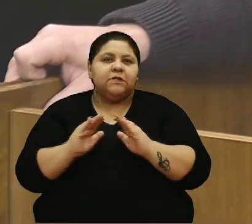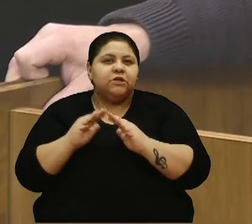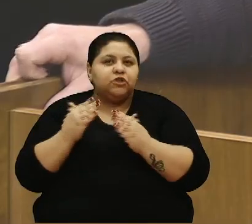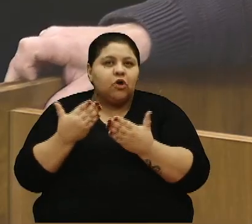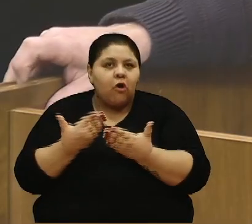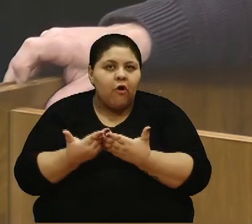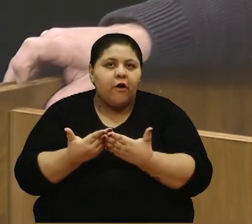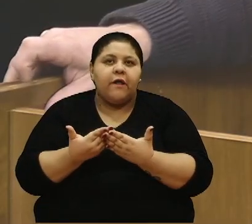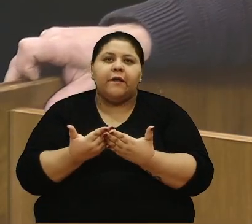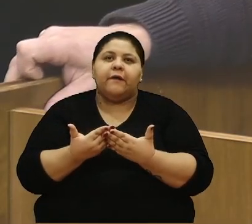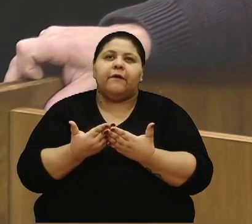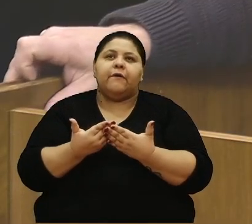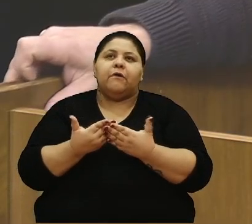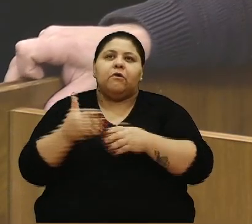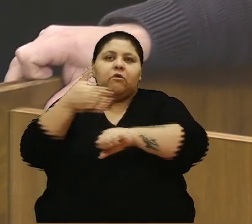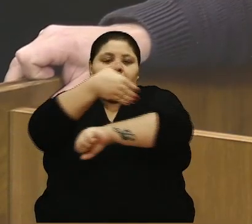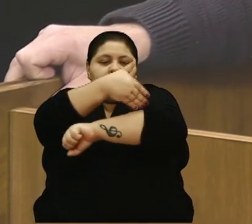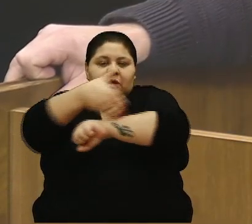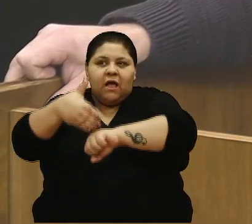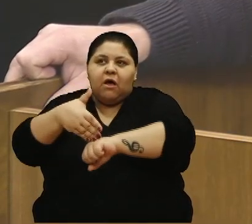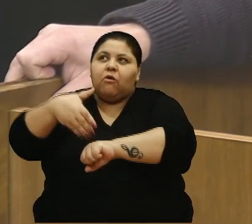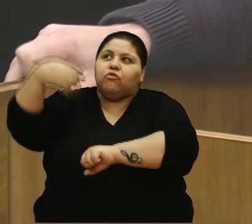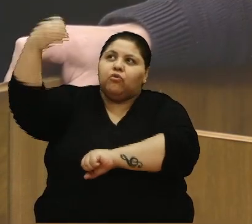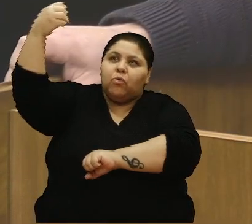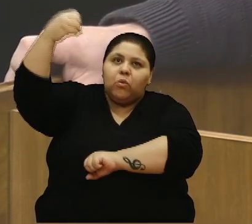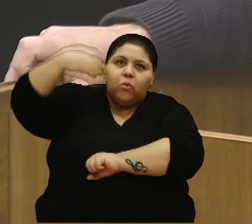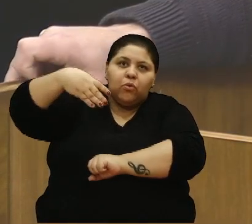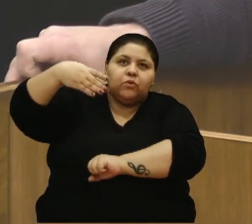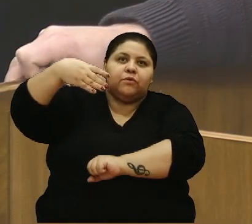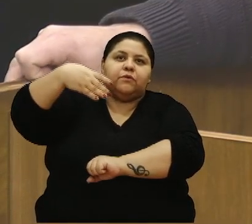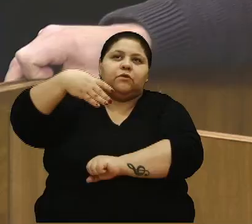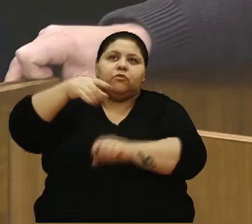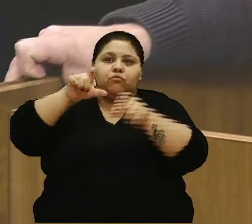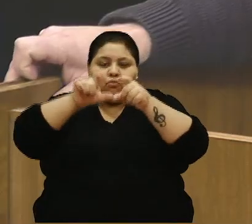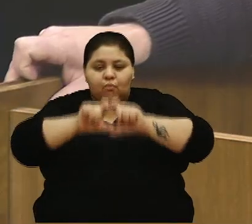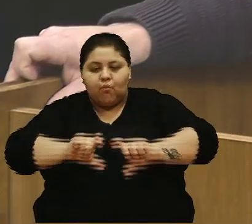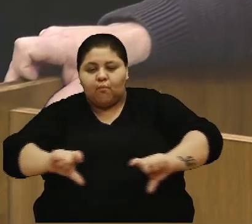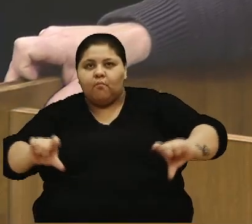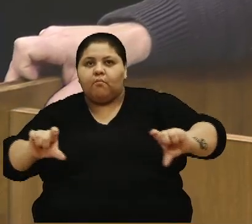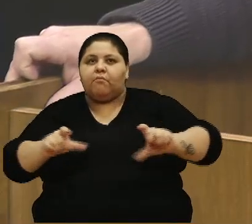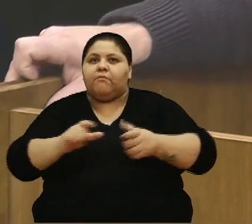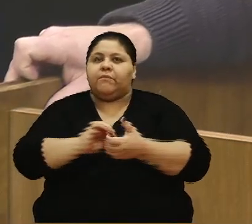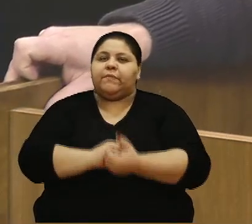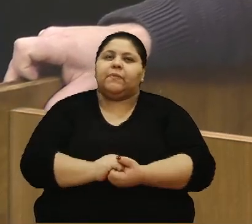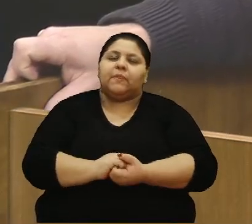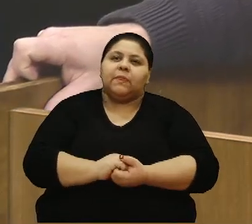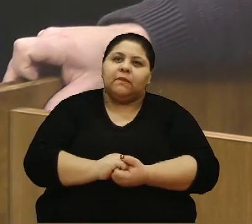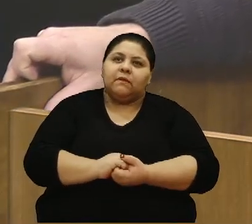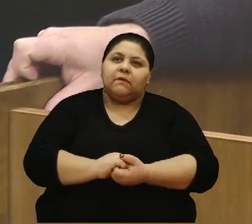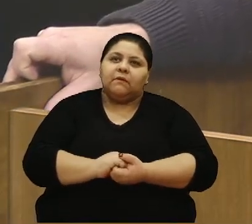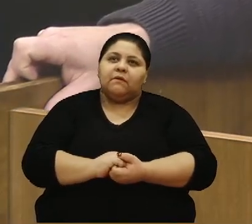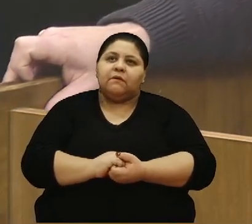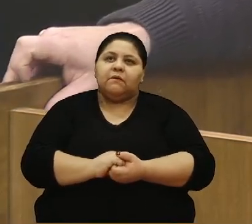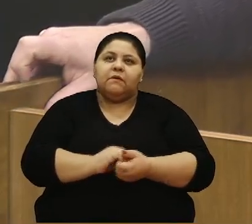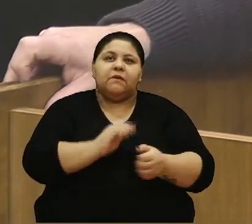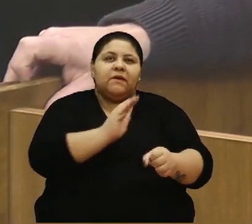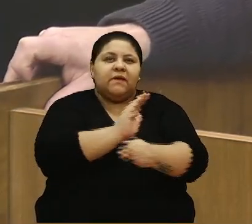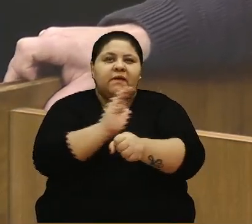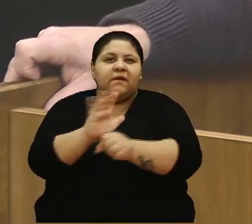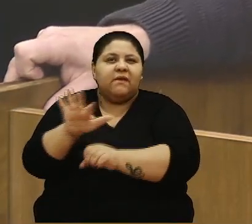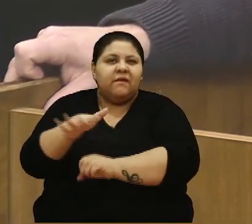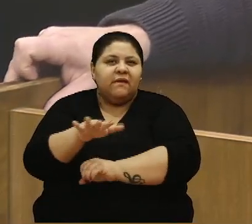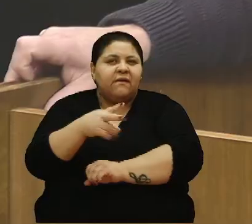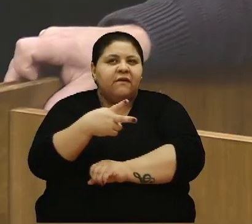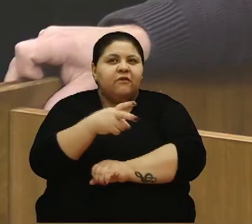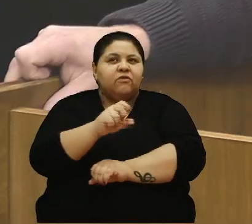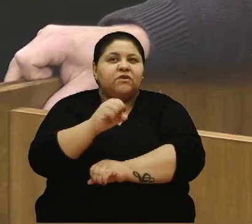escolinha, asfalto, luz, saneamento, para acomodar em torno de